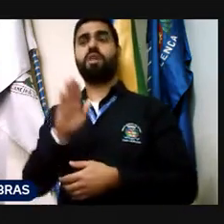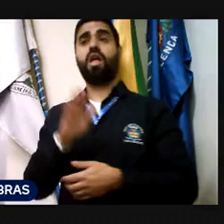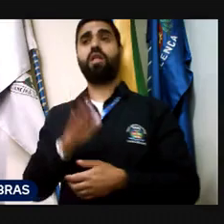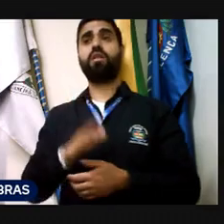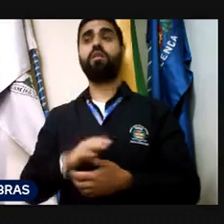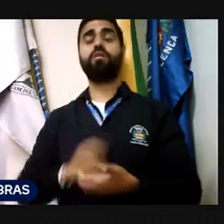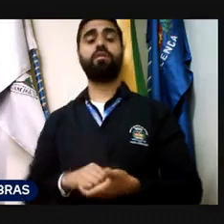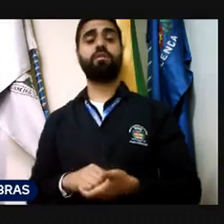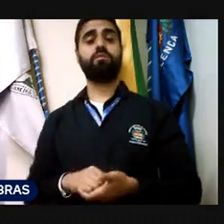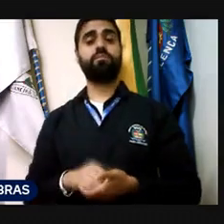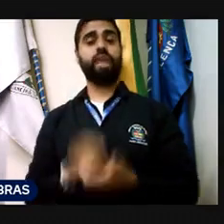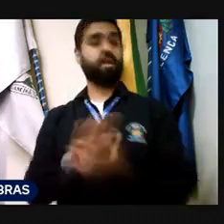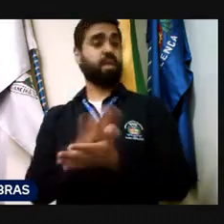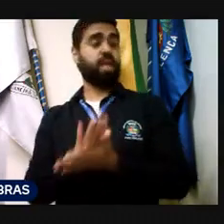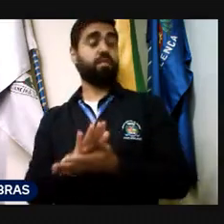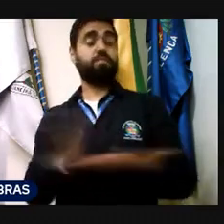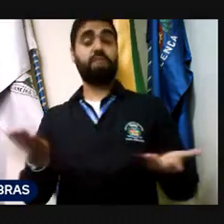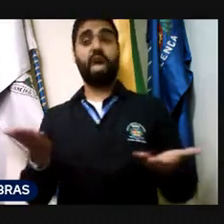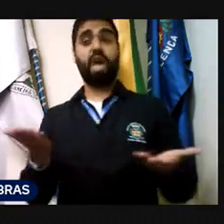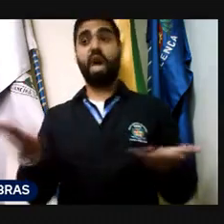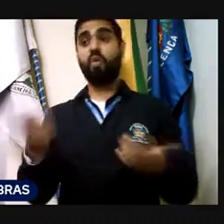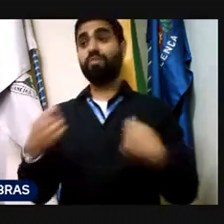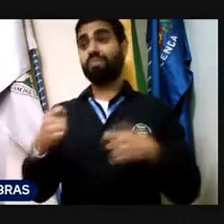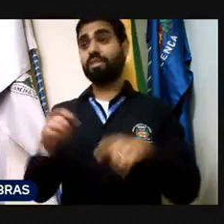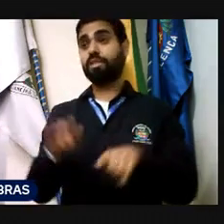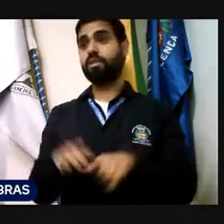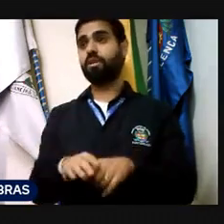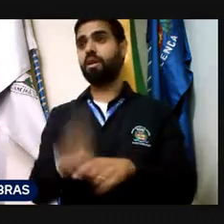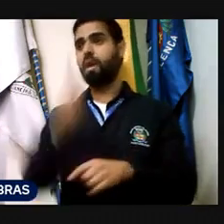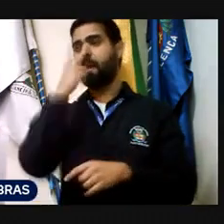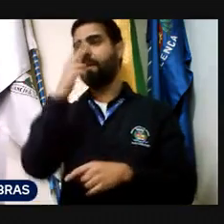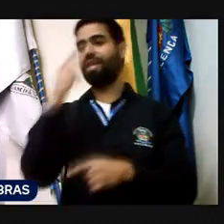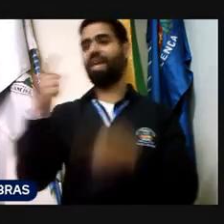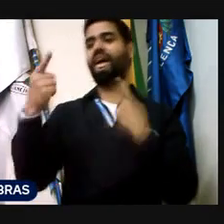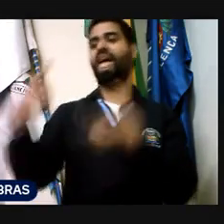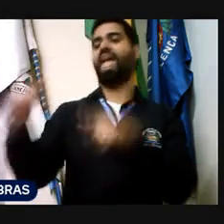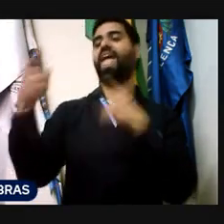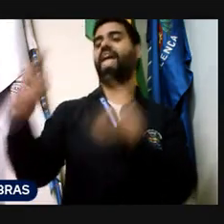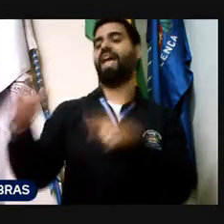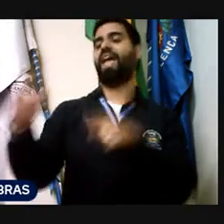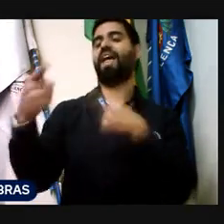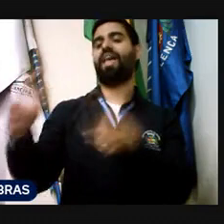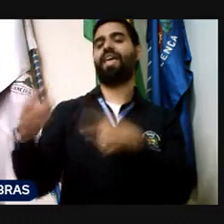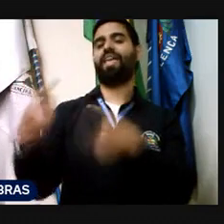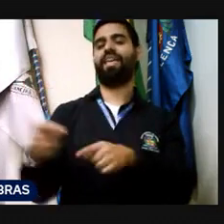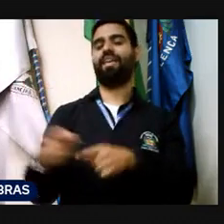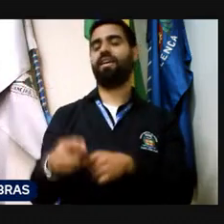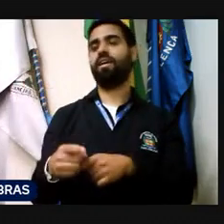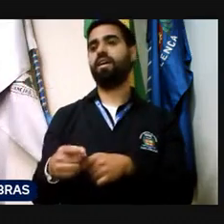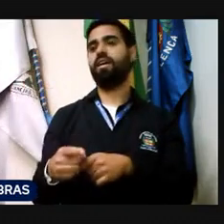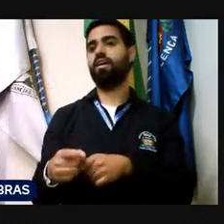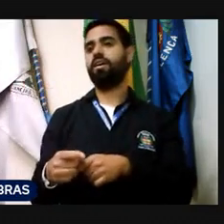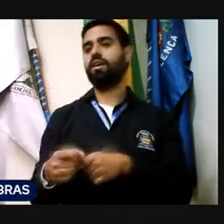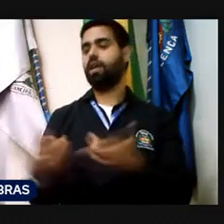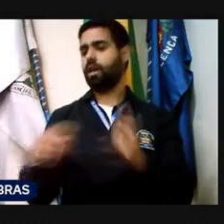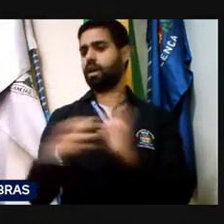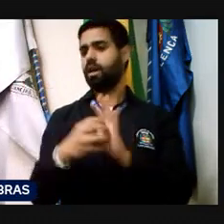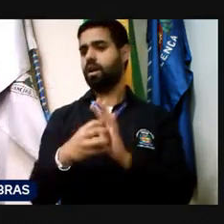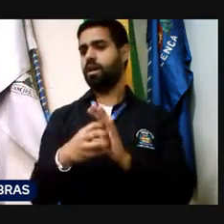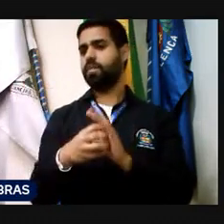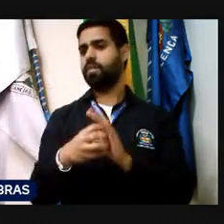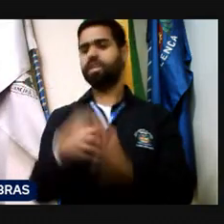não vai ser mais candidato a nada. É um deboche a essa casa o envio desses vetos.